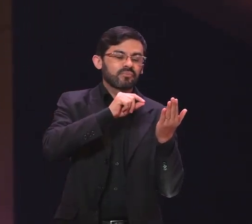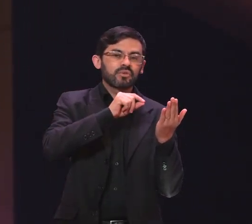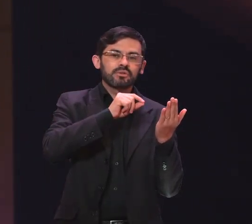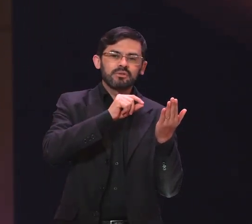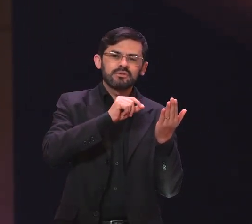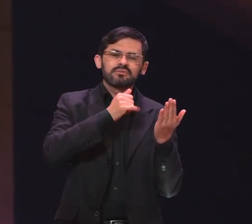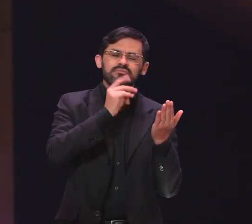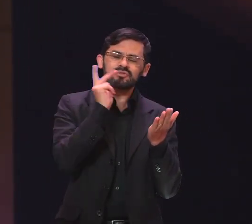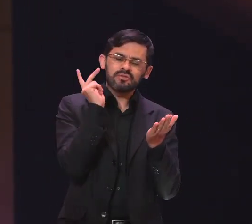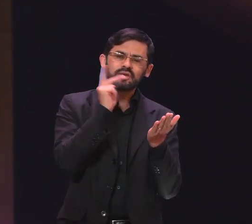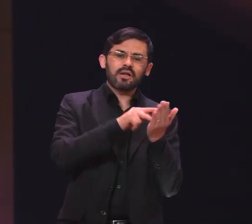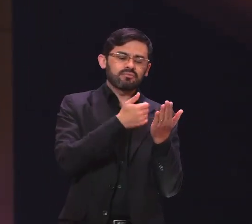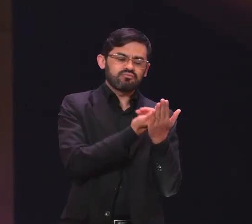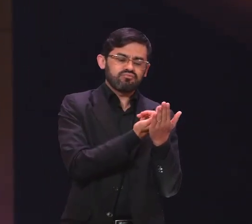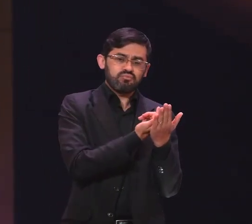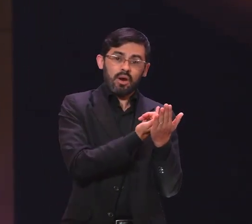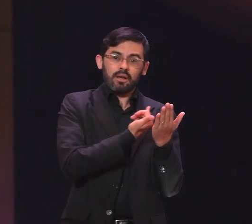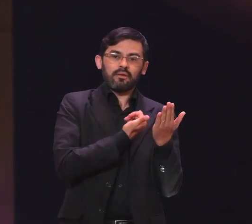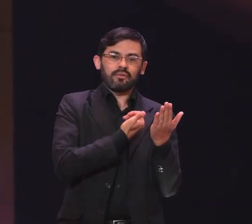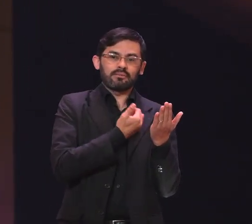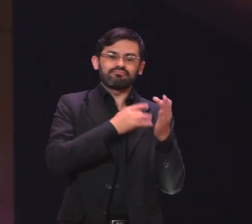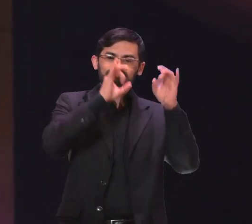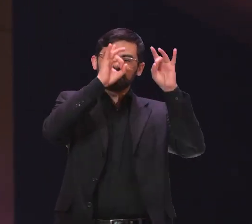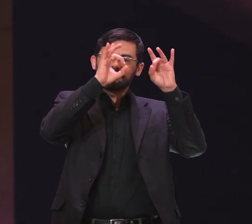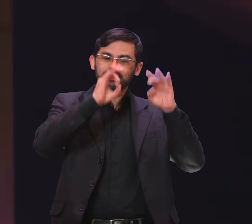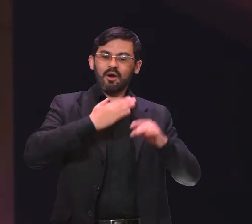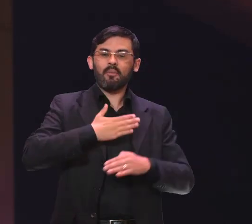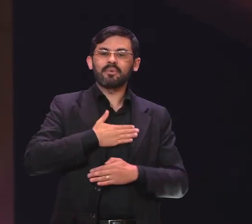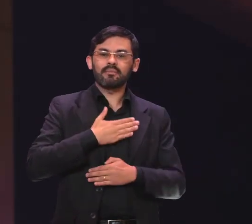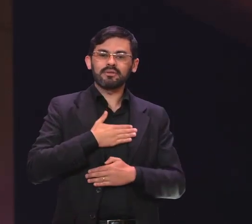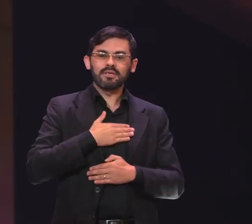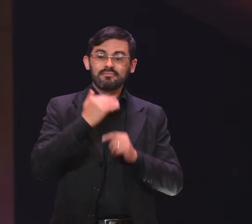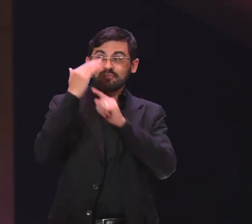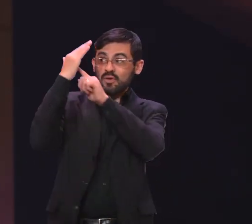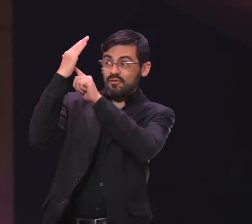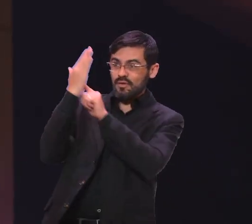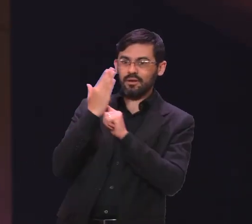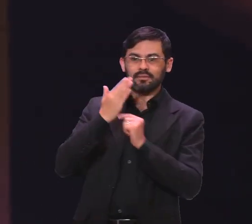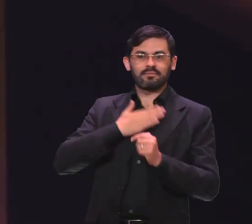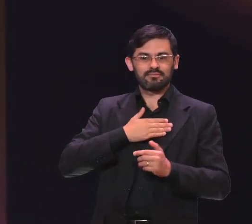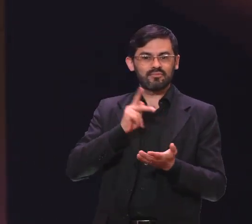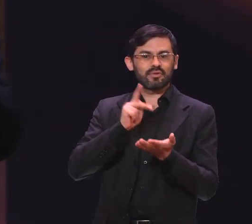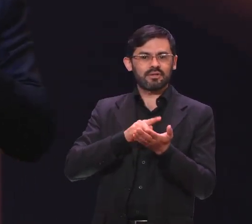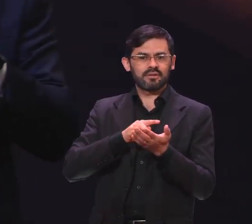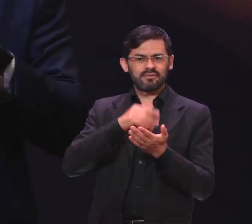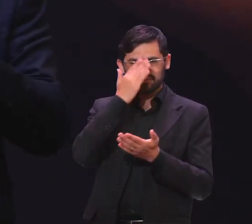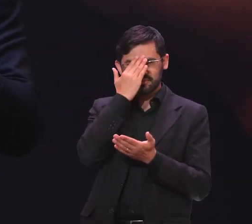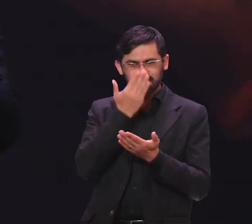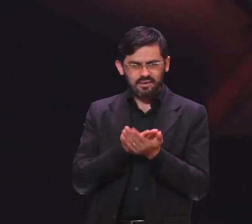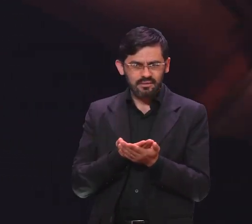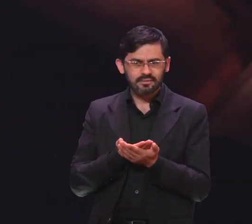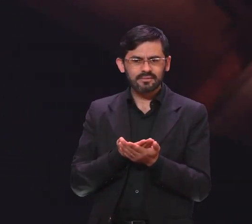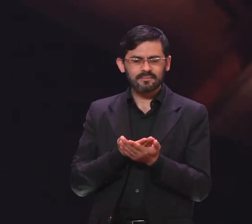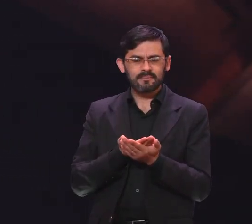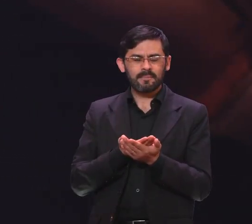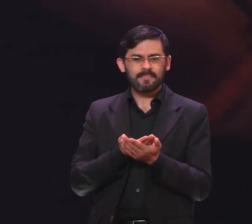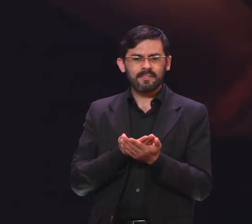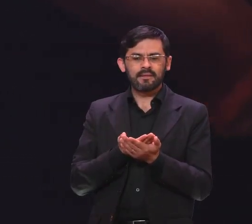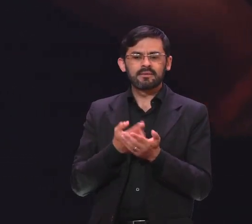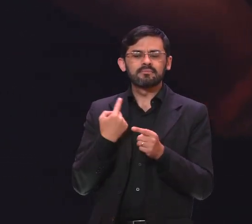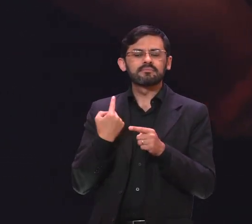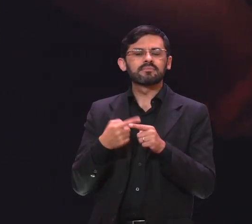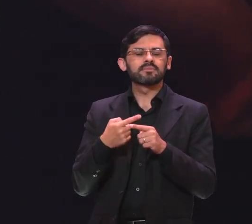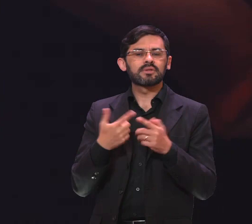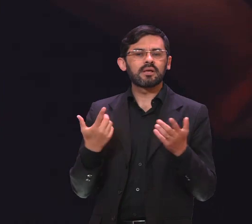dizente, especial, a revelação específica de Deus foi revelada a mim. Você crê nisso? Por